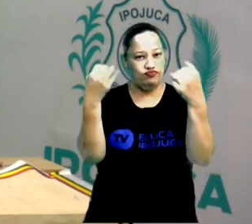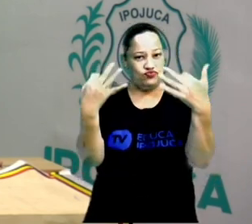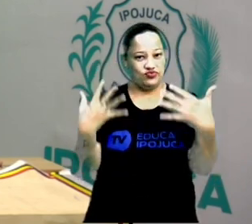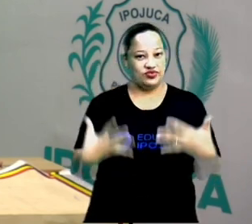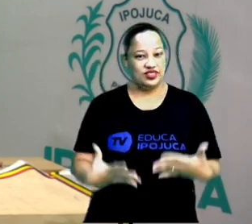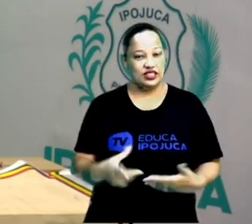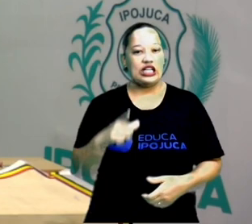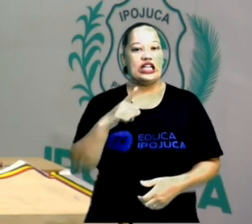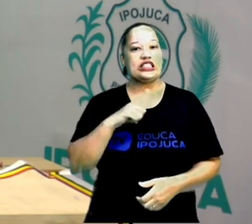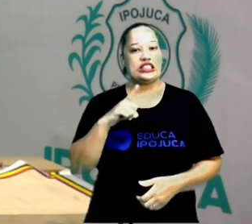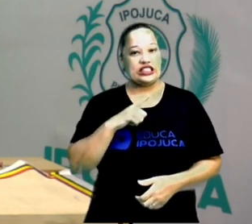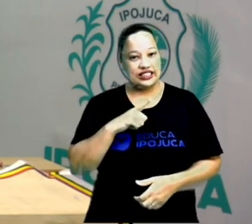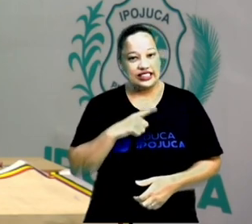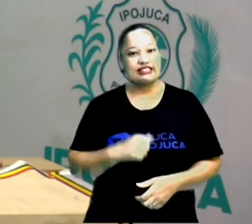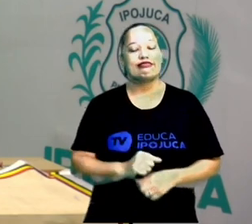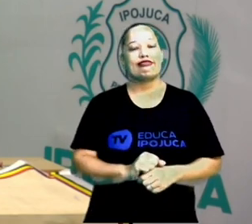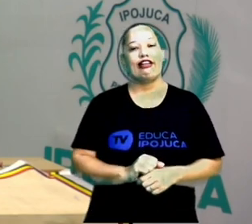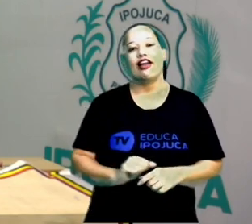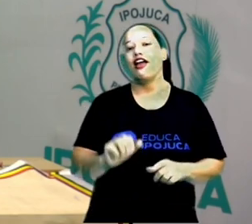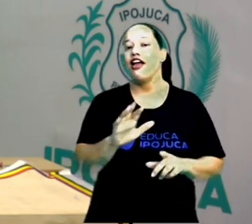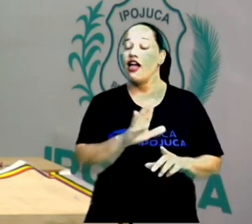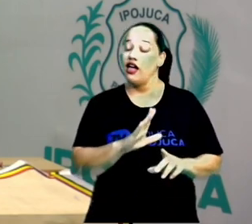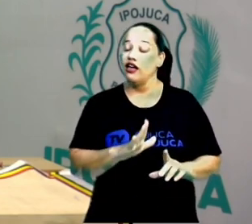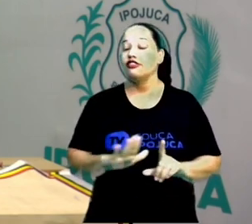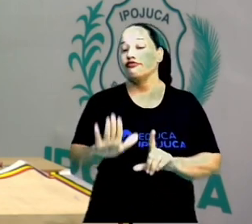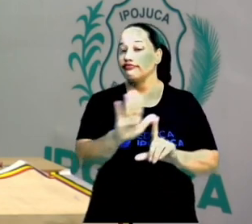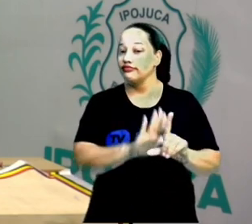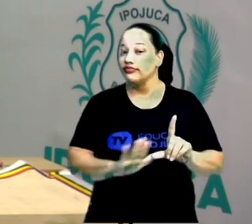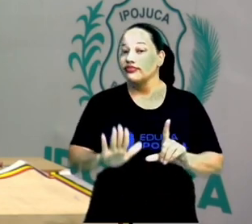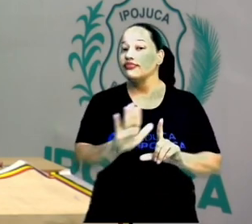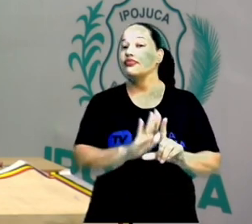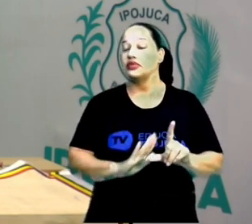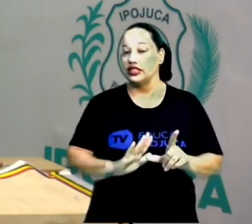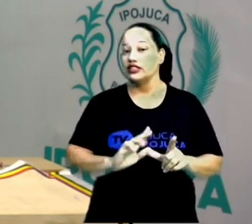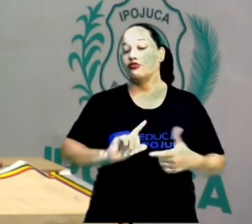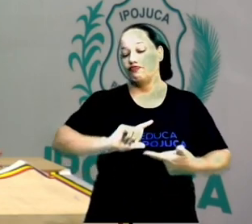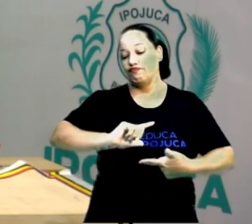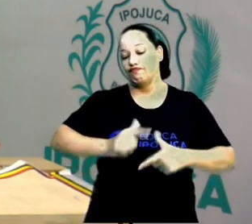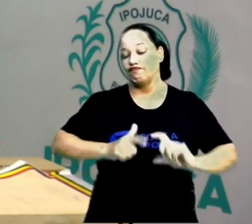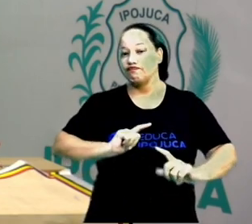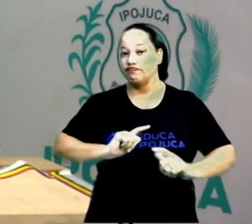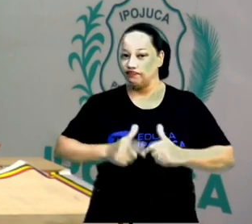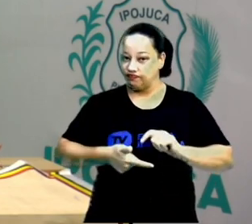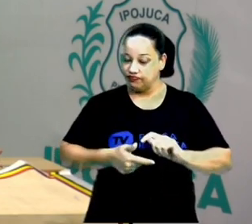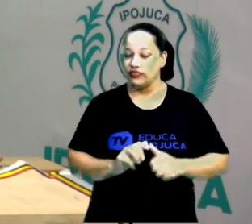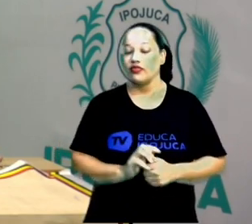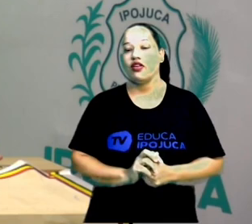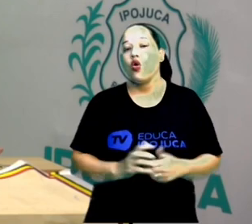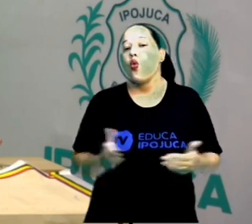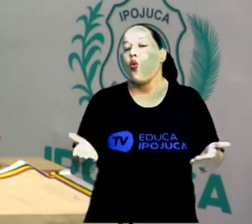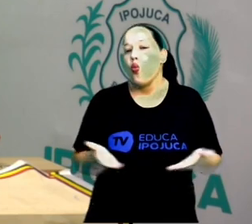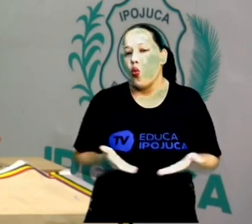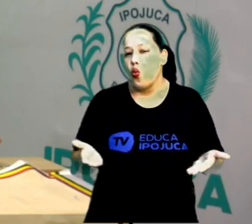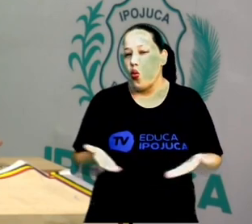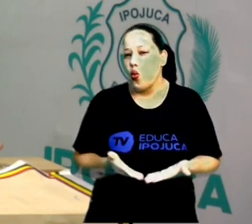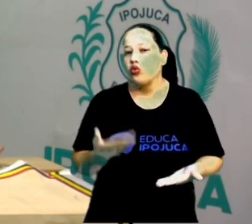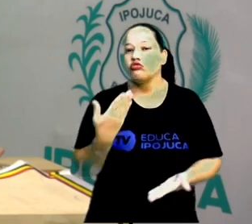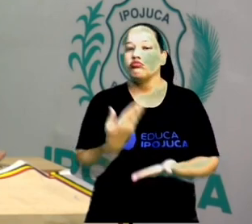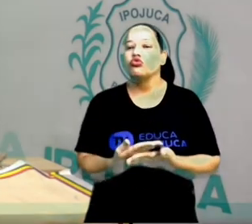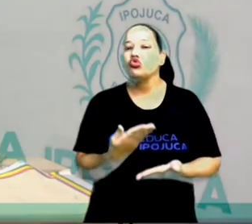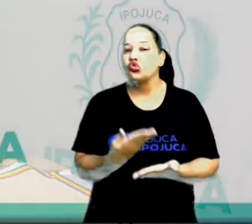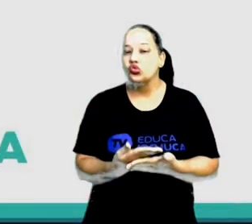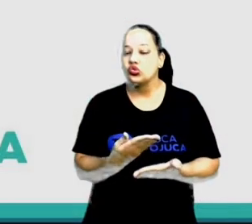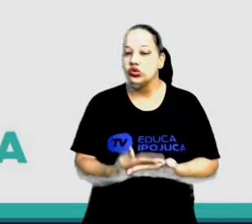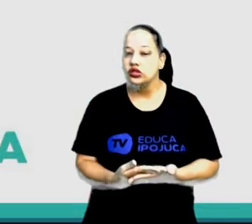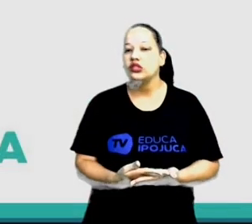sobre as figuras geométricas planas. Hoje nós iremos ver e estudar